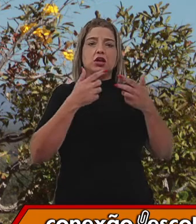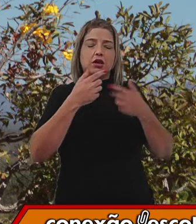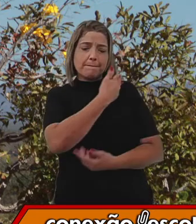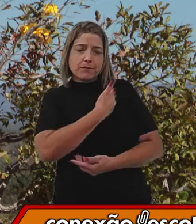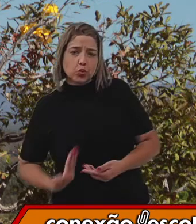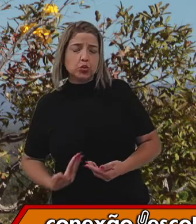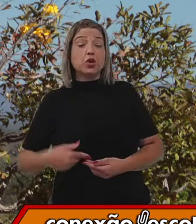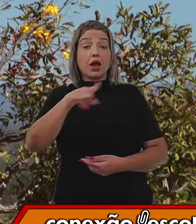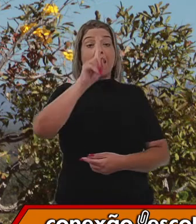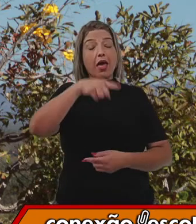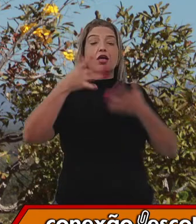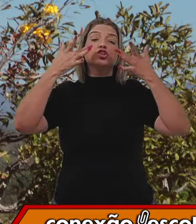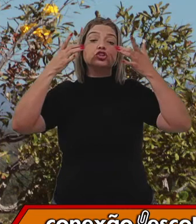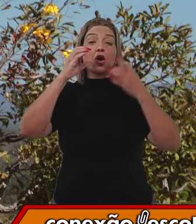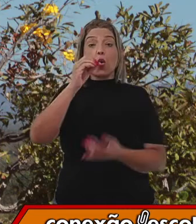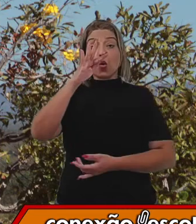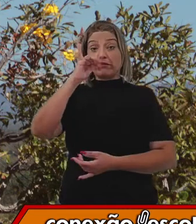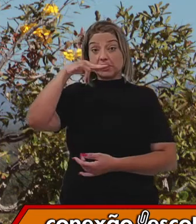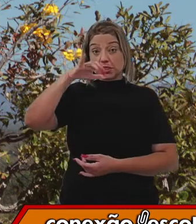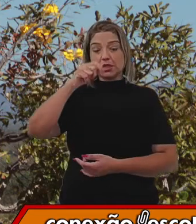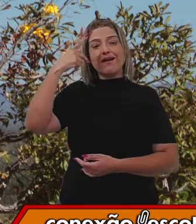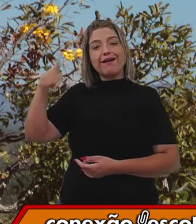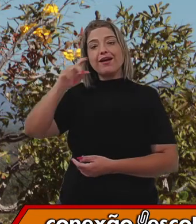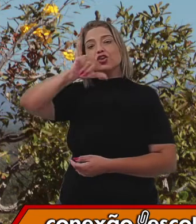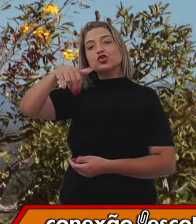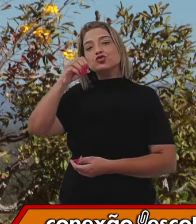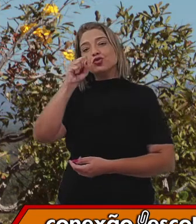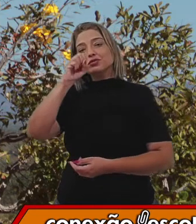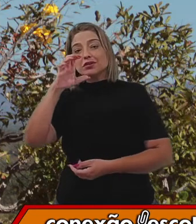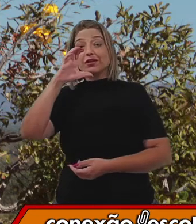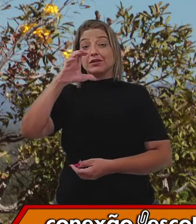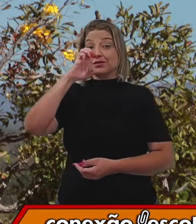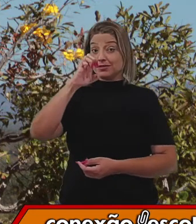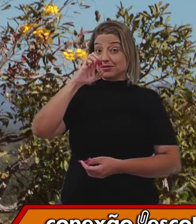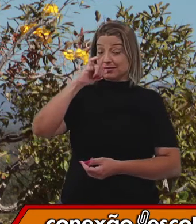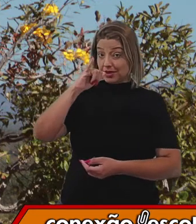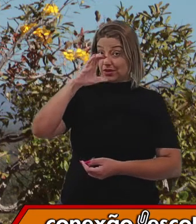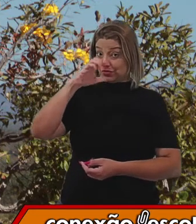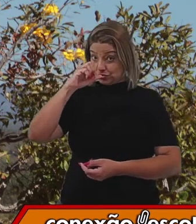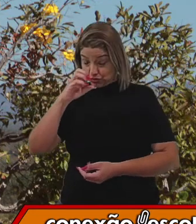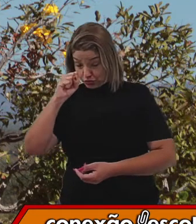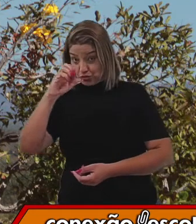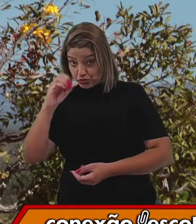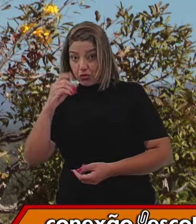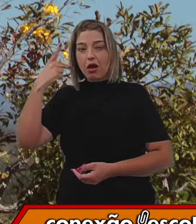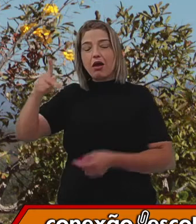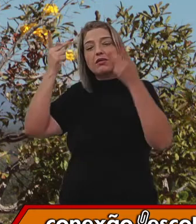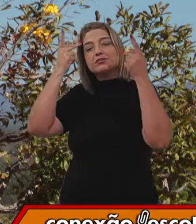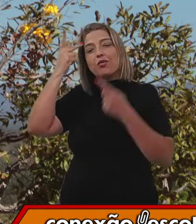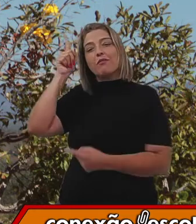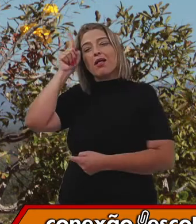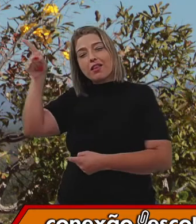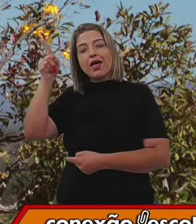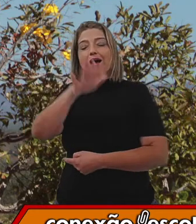de José Celso Martínez Correia. O Oficina surgiu em 58 em São Paulo, no tradicional bairro do